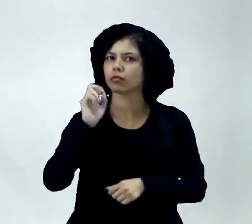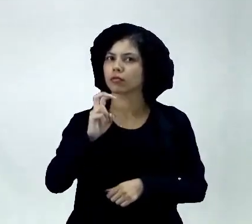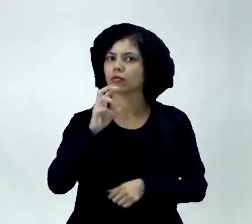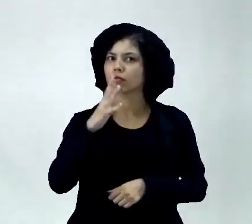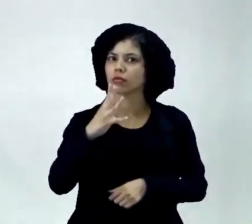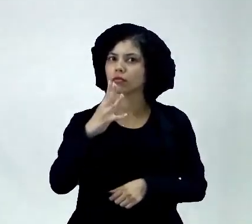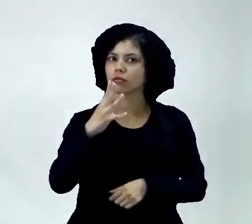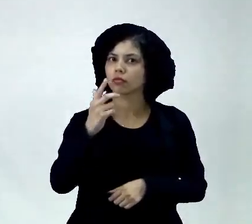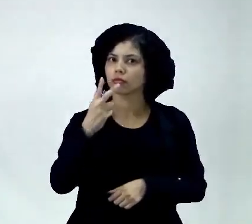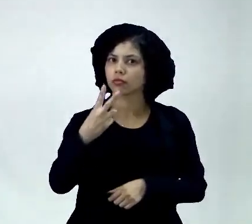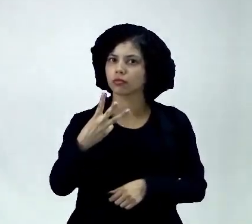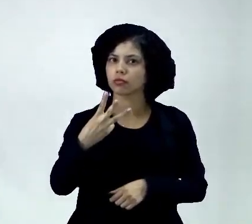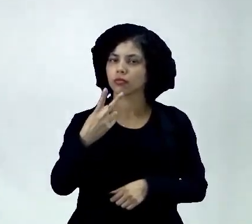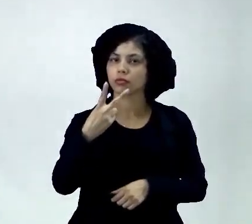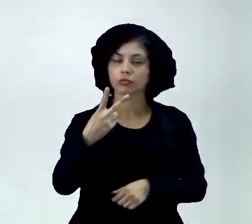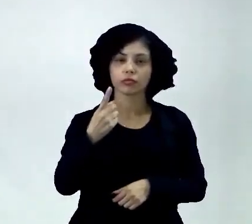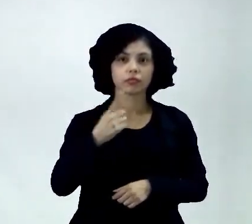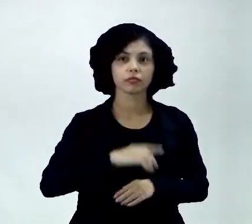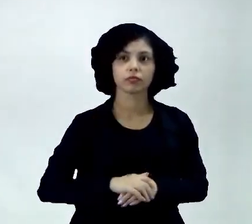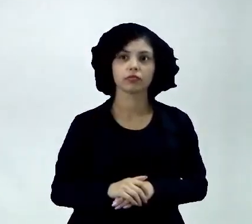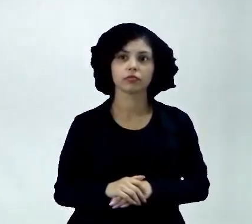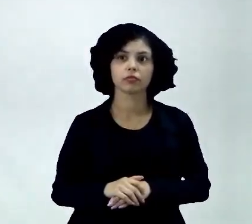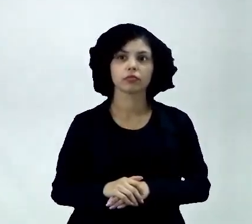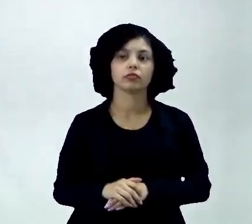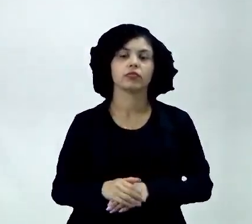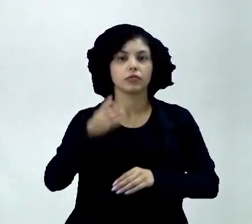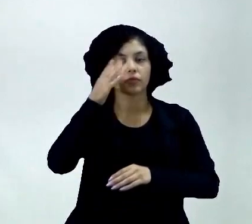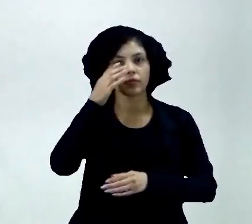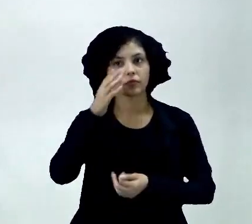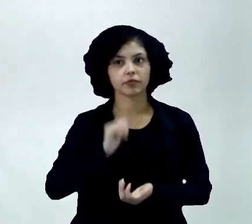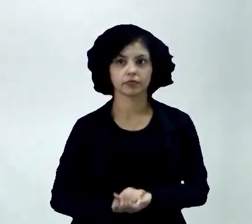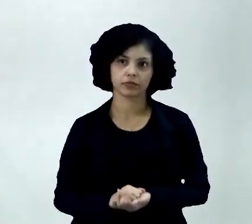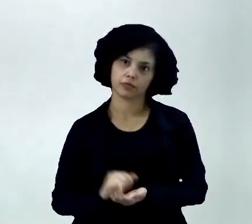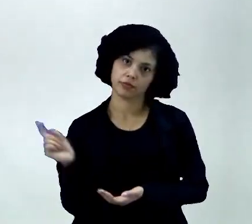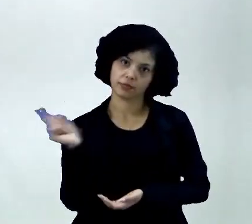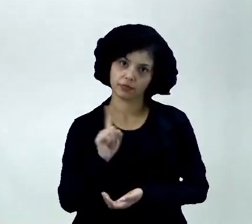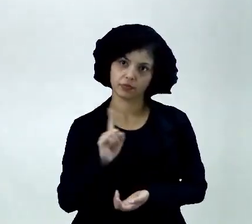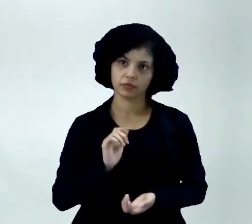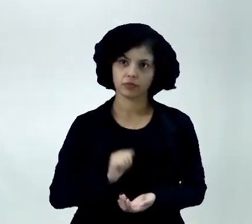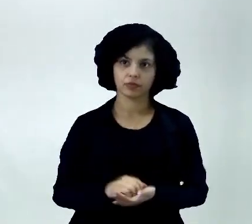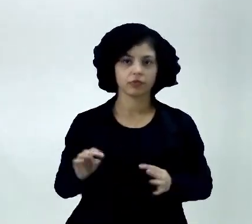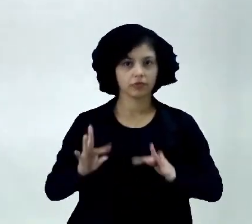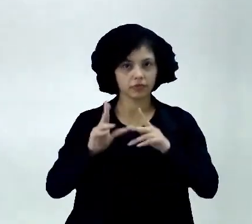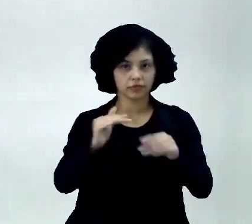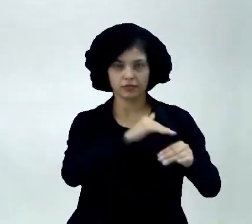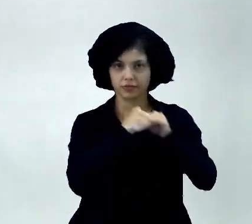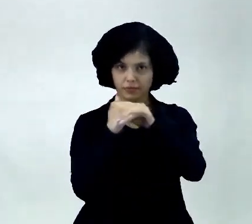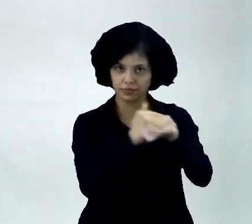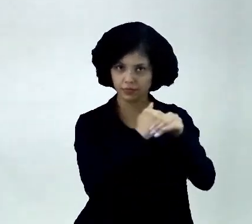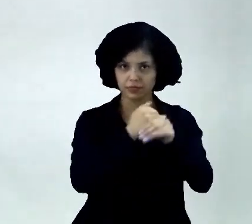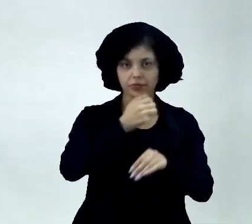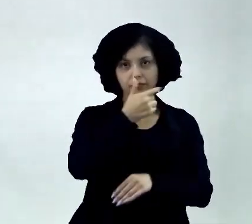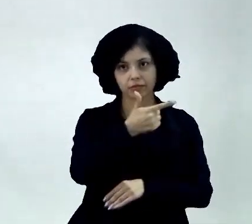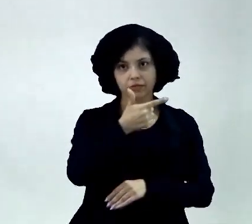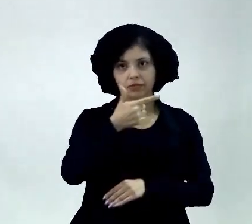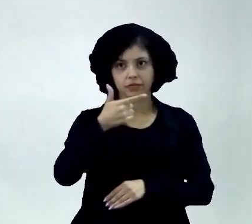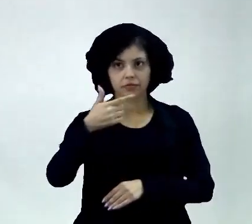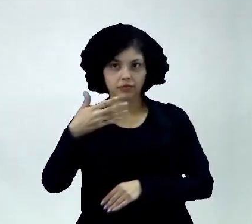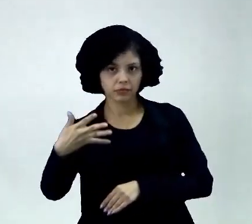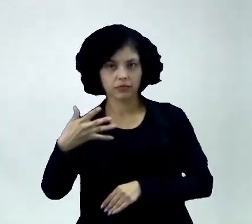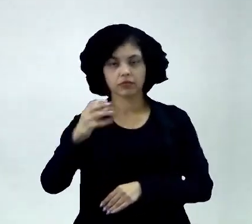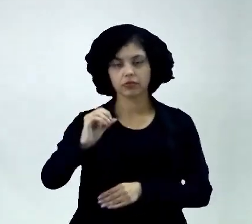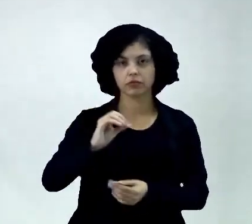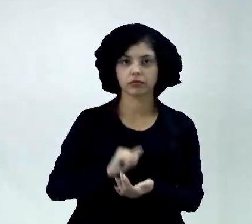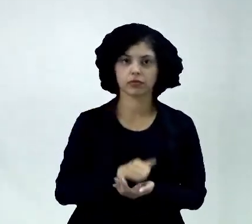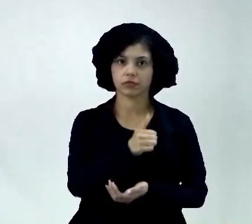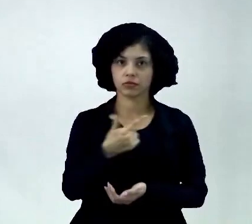5, 4, 3, 2, 1. Curiosidade: não, todo mundo tem 20